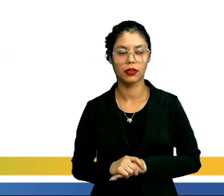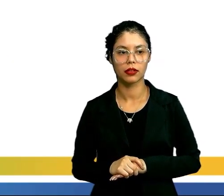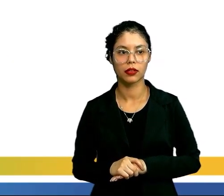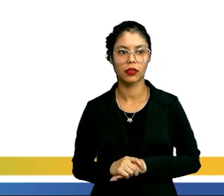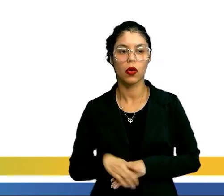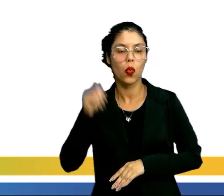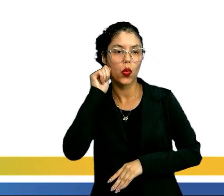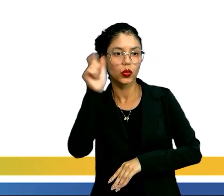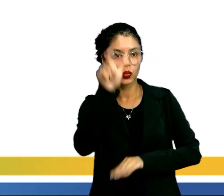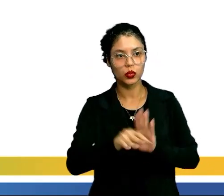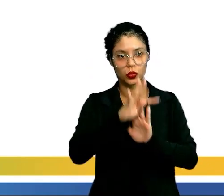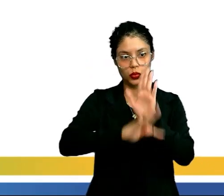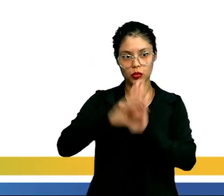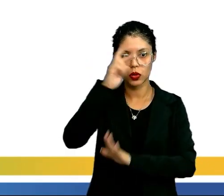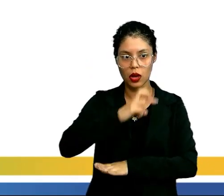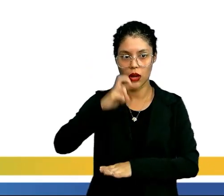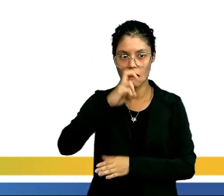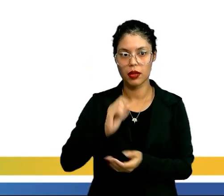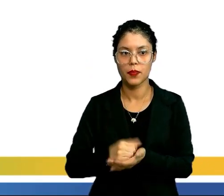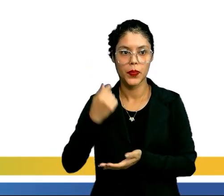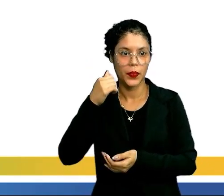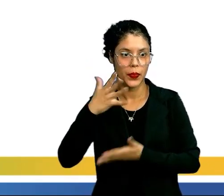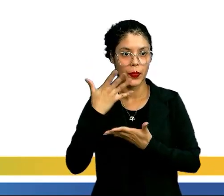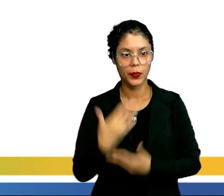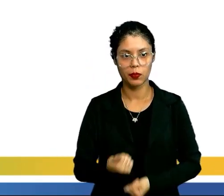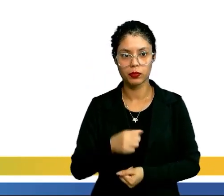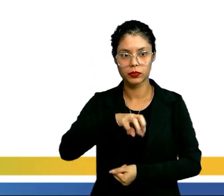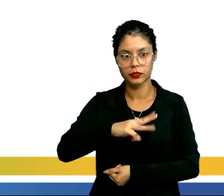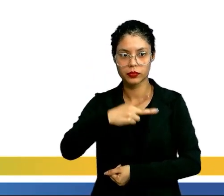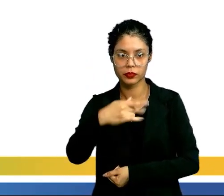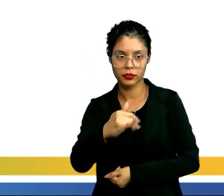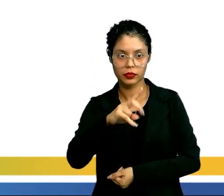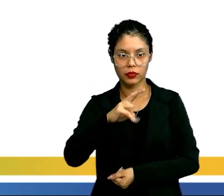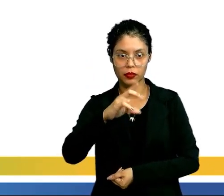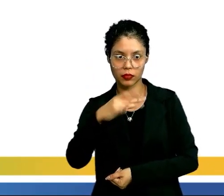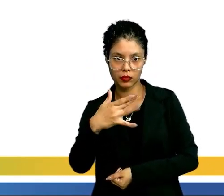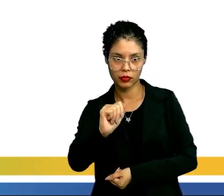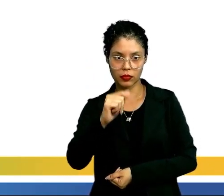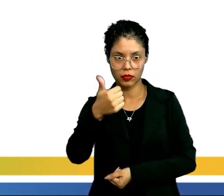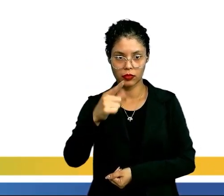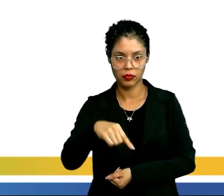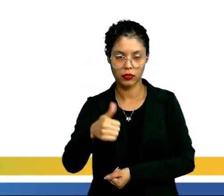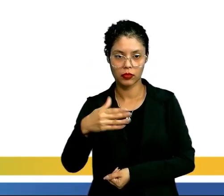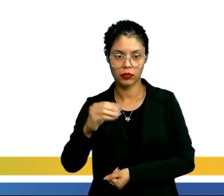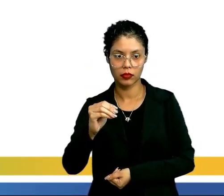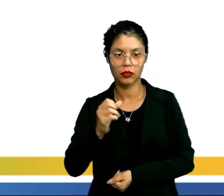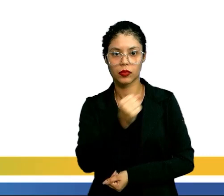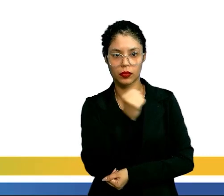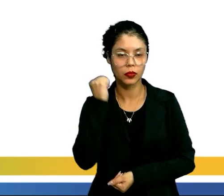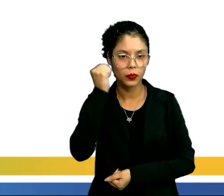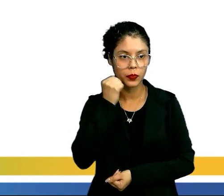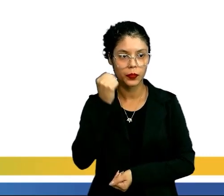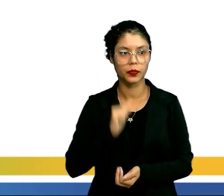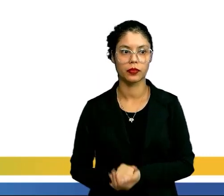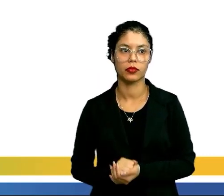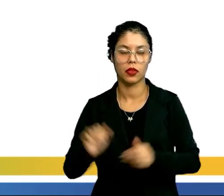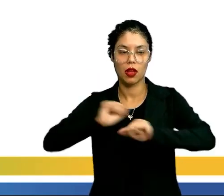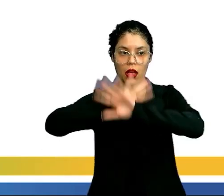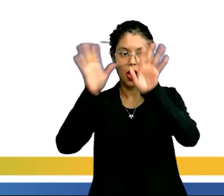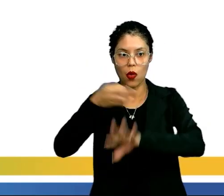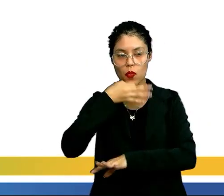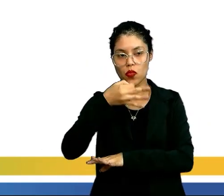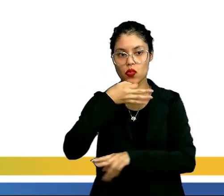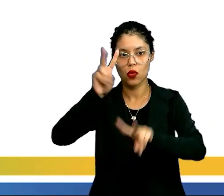Ele diz assim, o autor do texto analisa a aprovação da medida provisória 540 de 2011 pelo Senado,